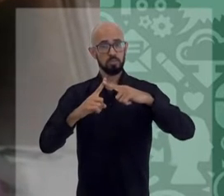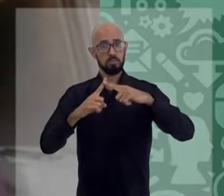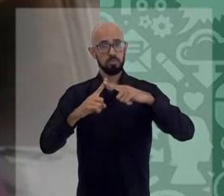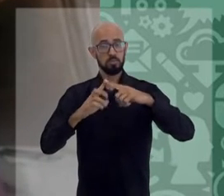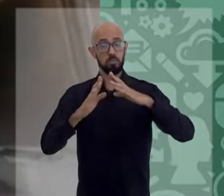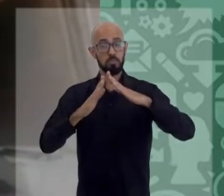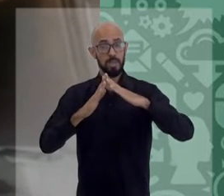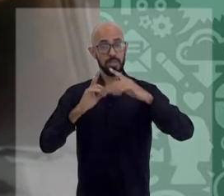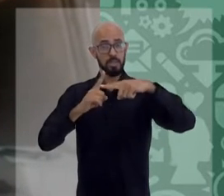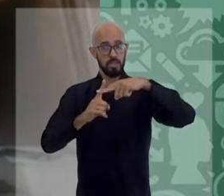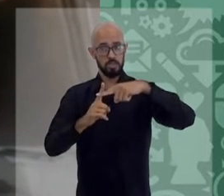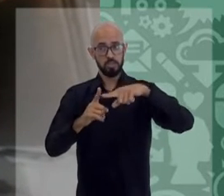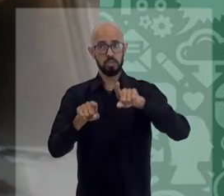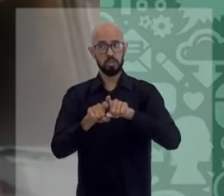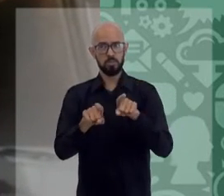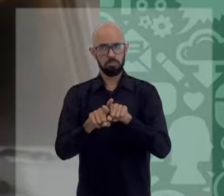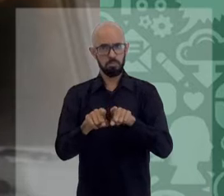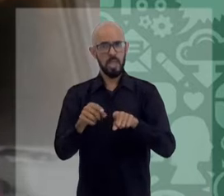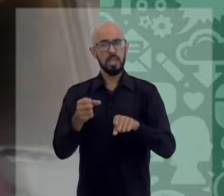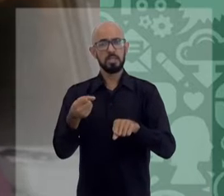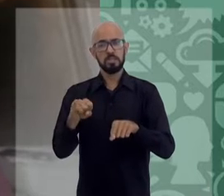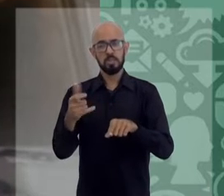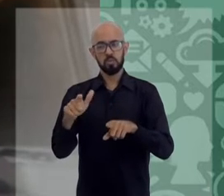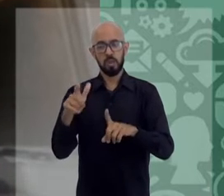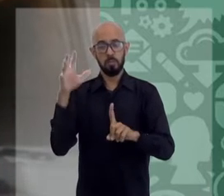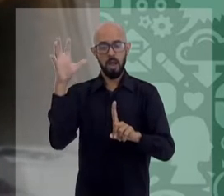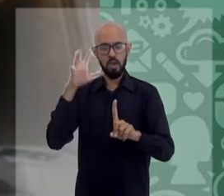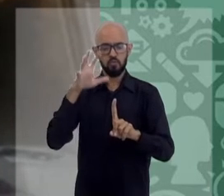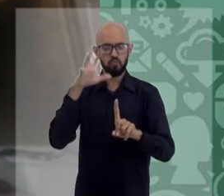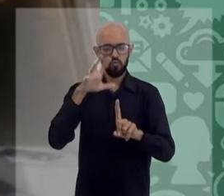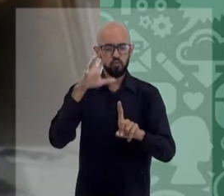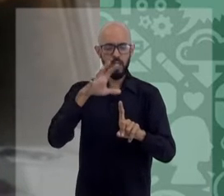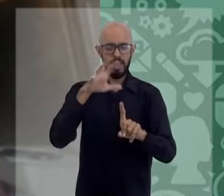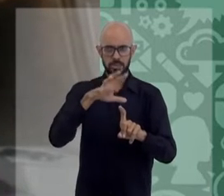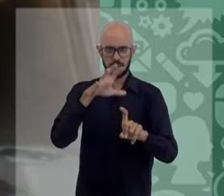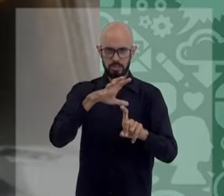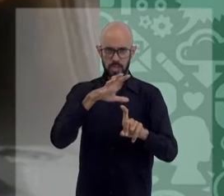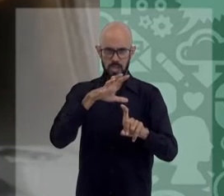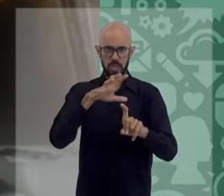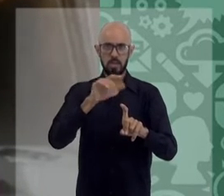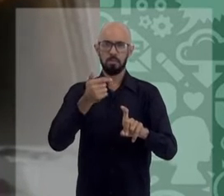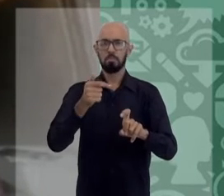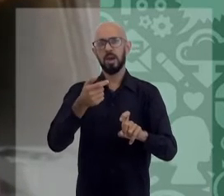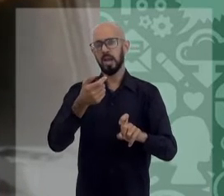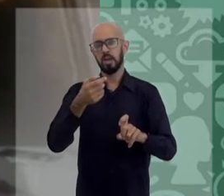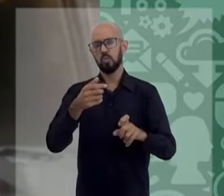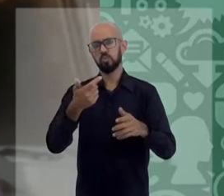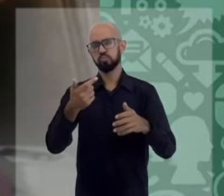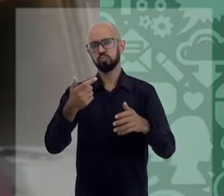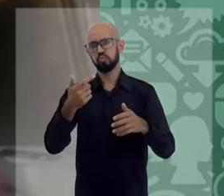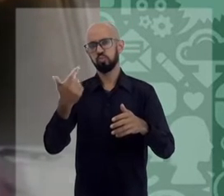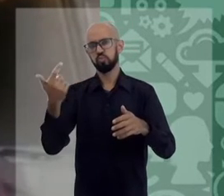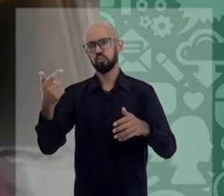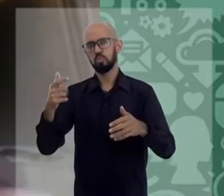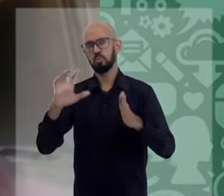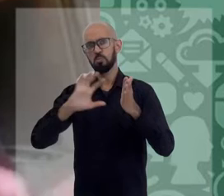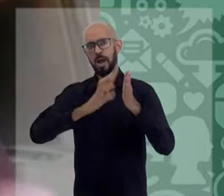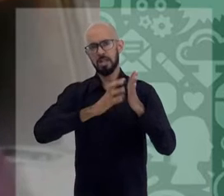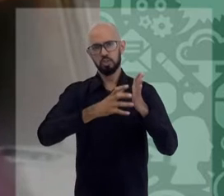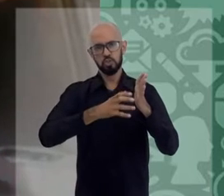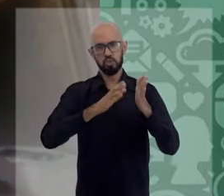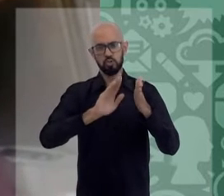eventualmente uma igreja pode ser um espaço, desde que não haja um direcionamento dentro da igreja para este ou aquele candidato, ou este ou